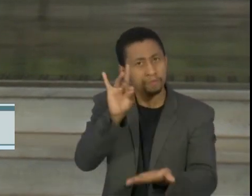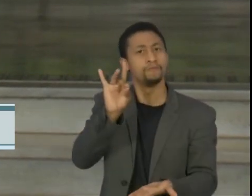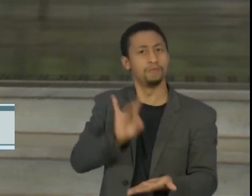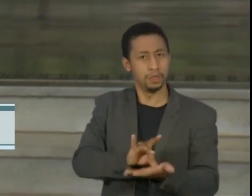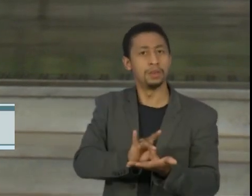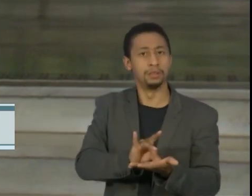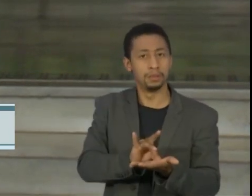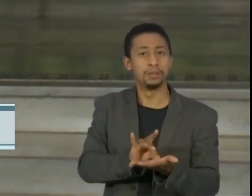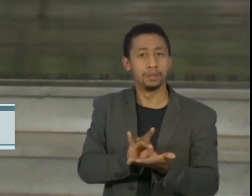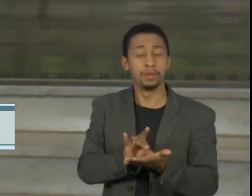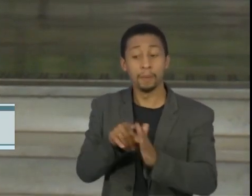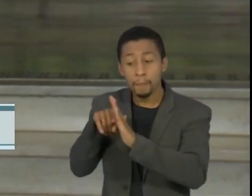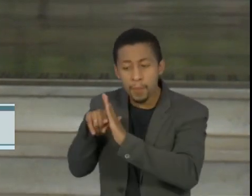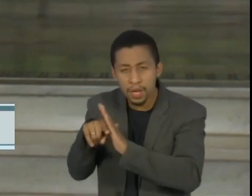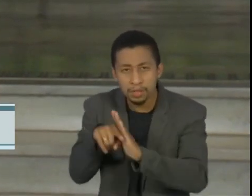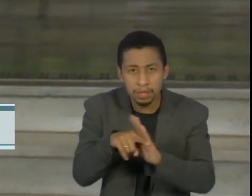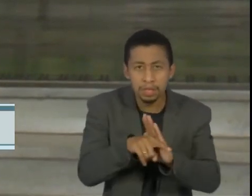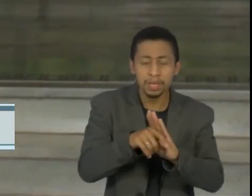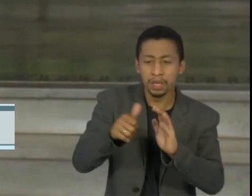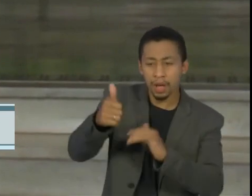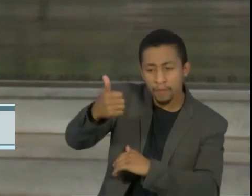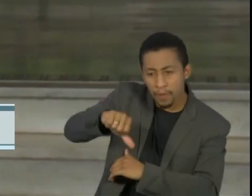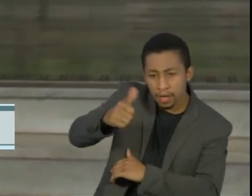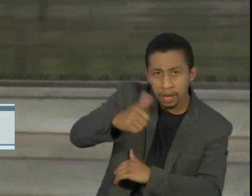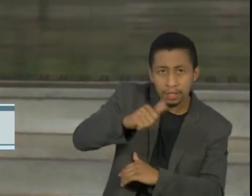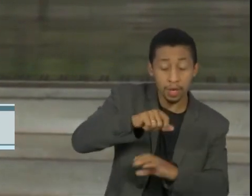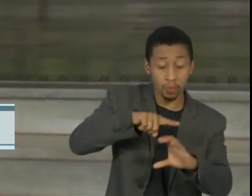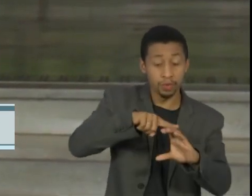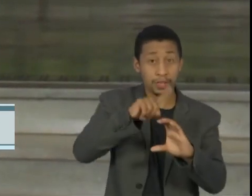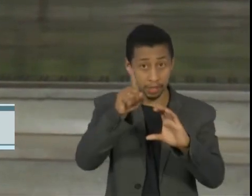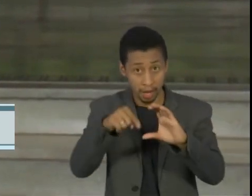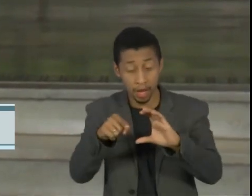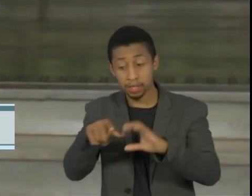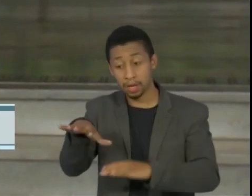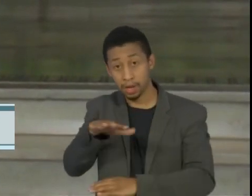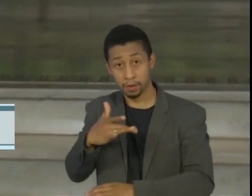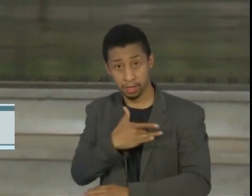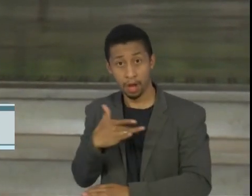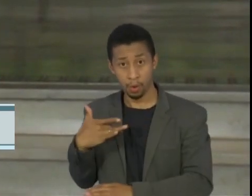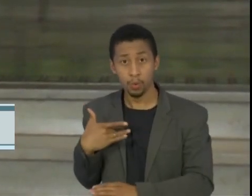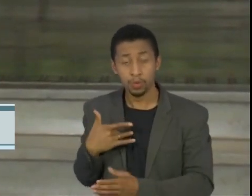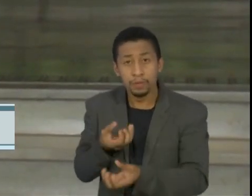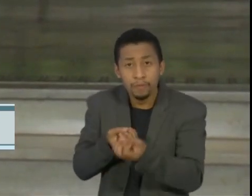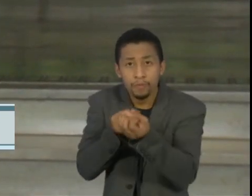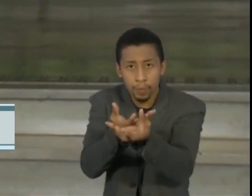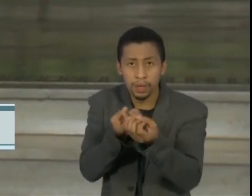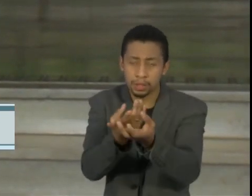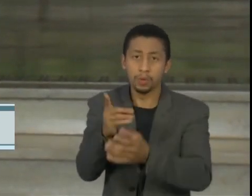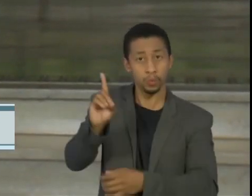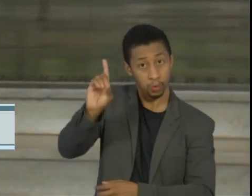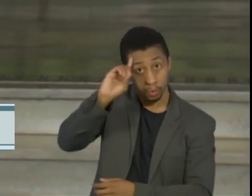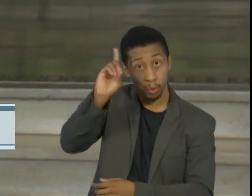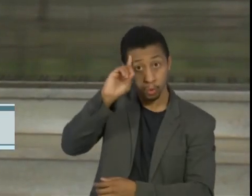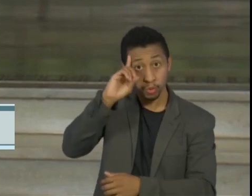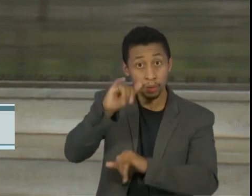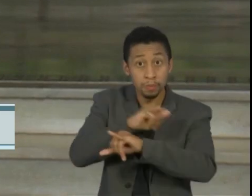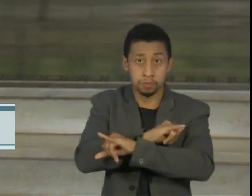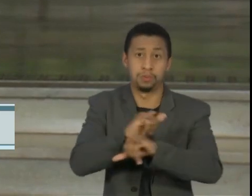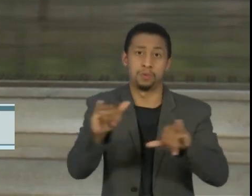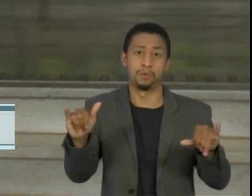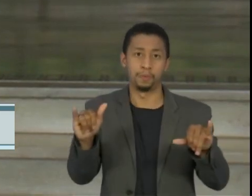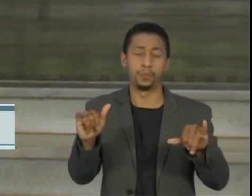nas informações e avaliações da ciência e da medicina. É isso que nós fazemos aqui diariamente, e por isso que estamos